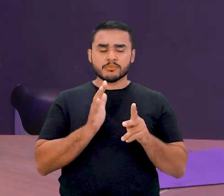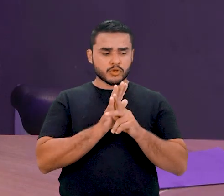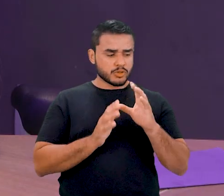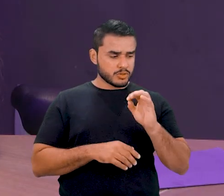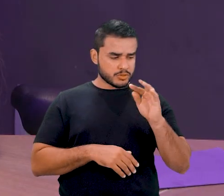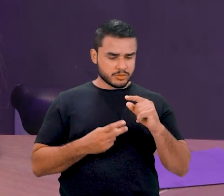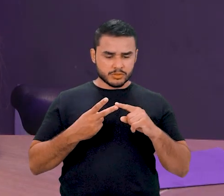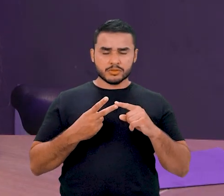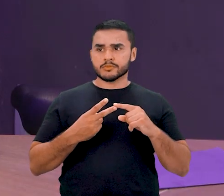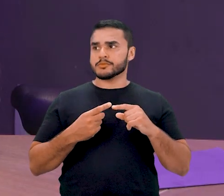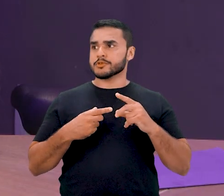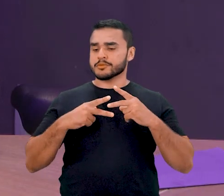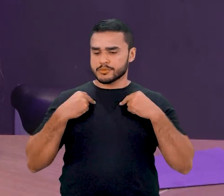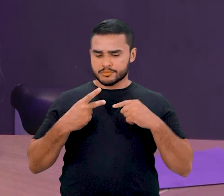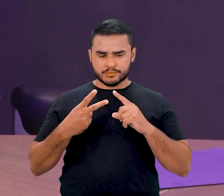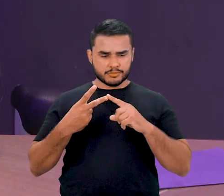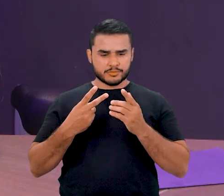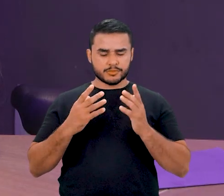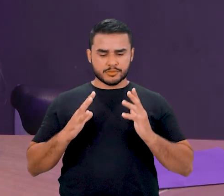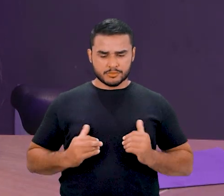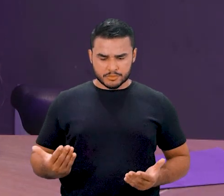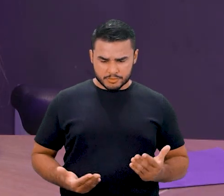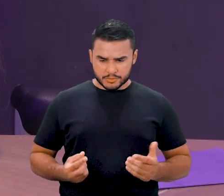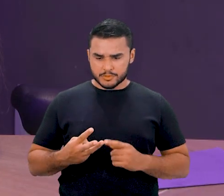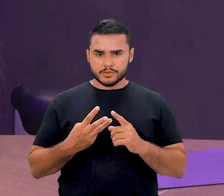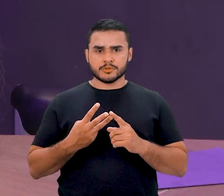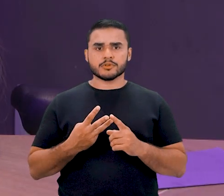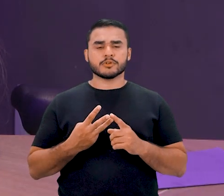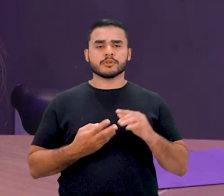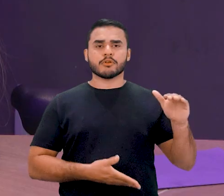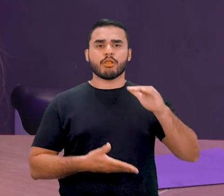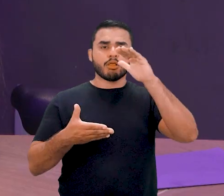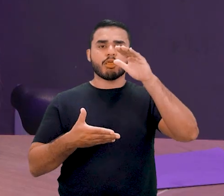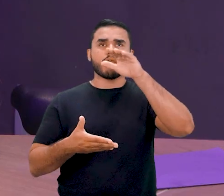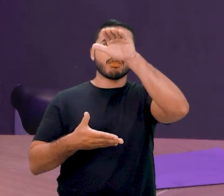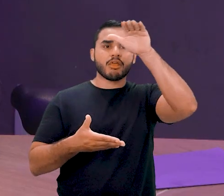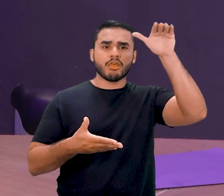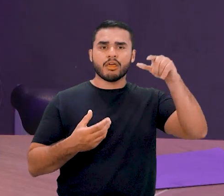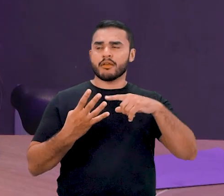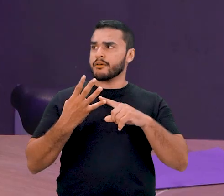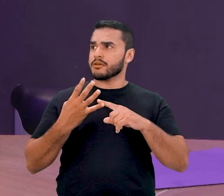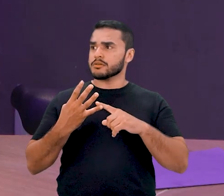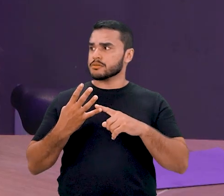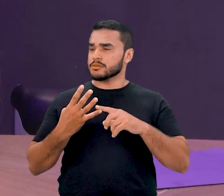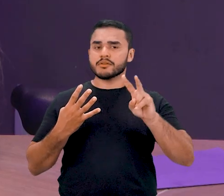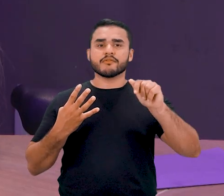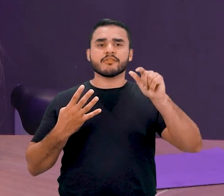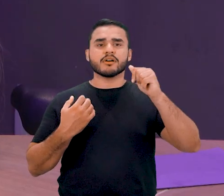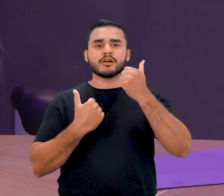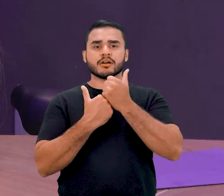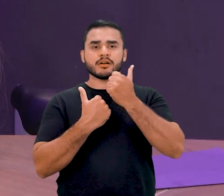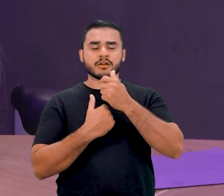de recepcionista, de limpeza, e vaga de coordenador, de diretoria, né? E uma vaga de uma presidência. Por que não tem